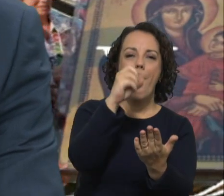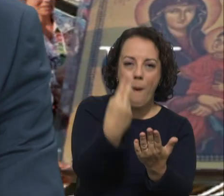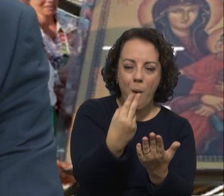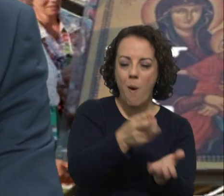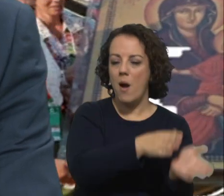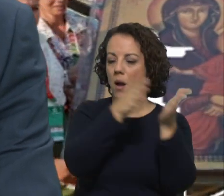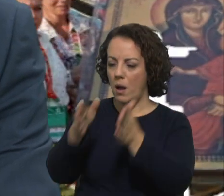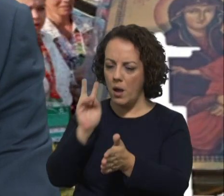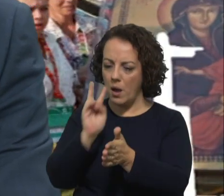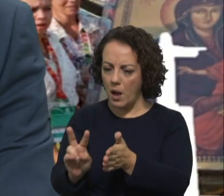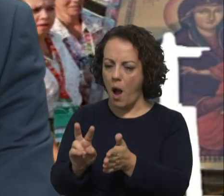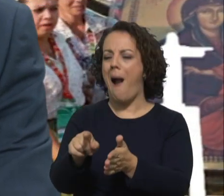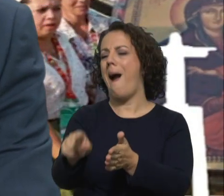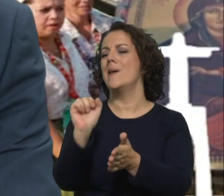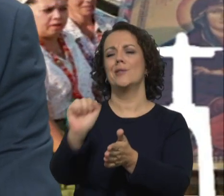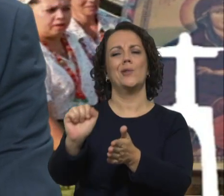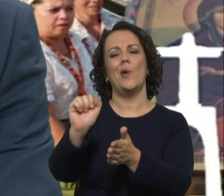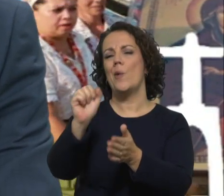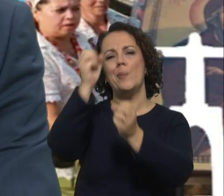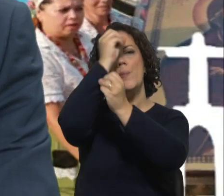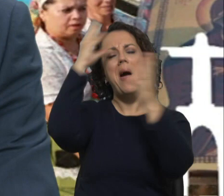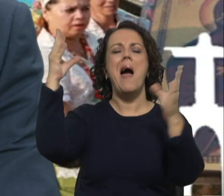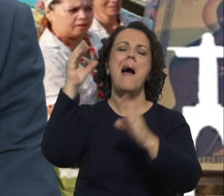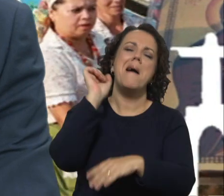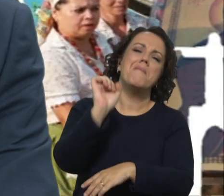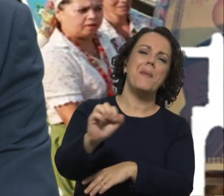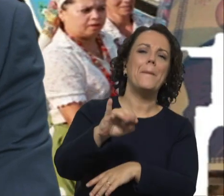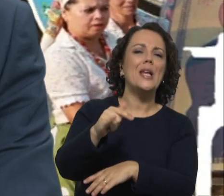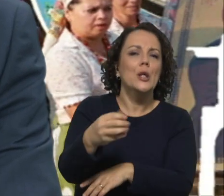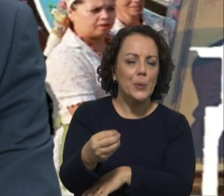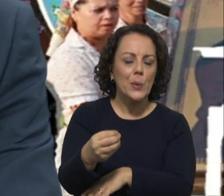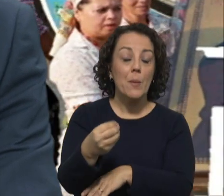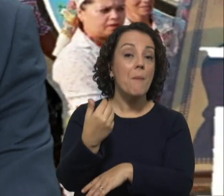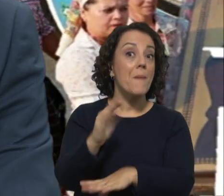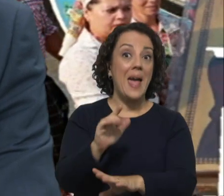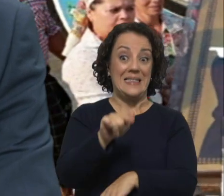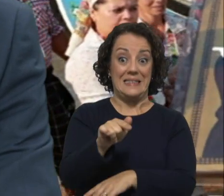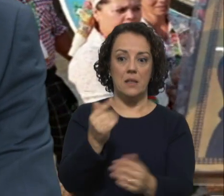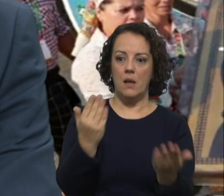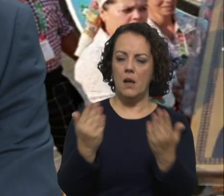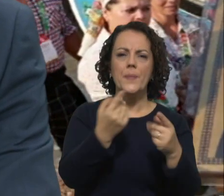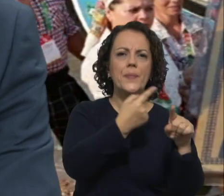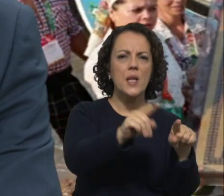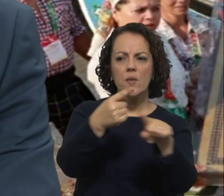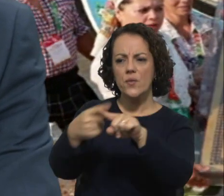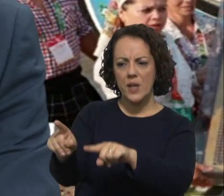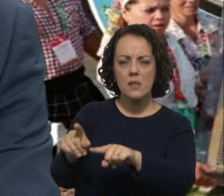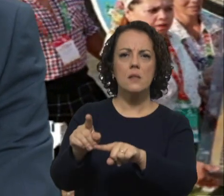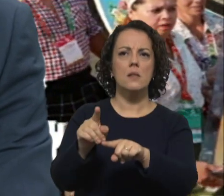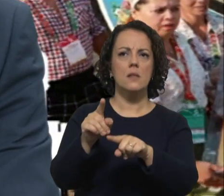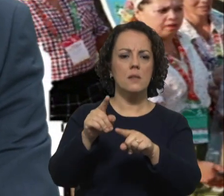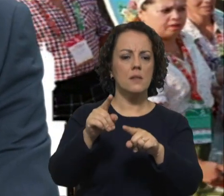creio que esta diferença entre os diferentes géneros literários e o que eles nos reclamam de